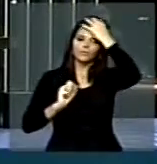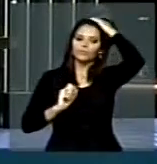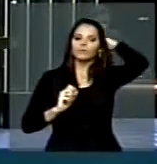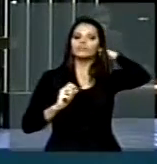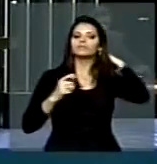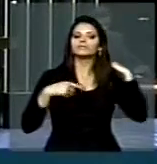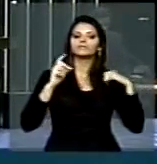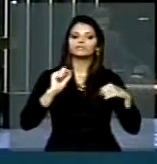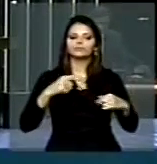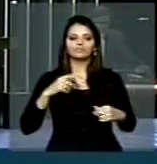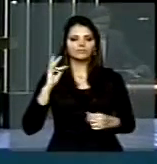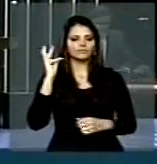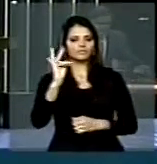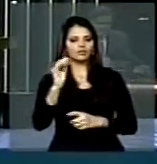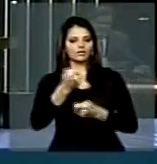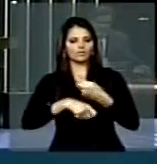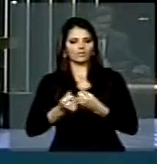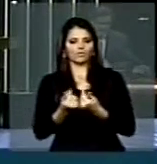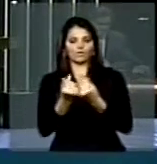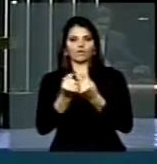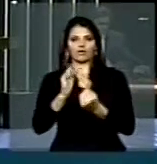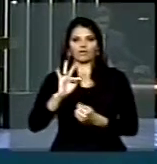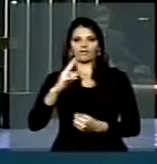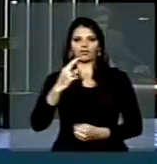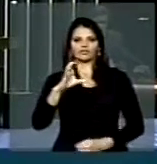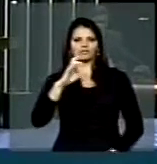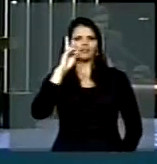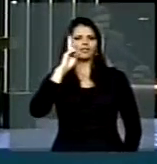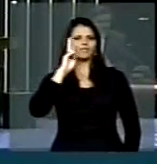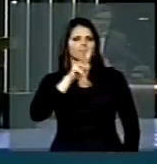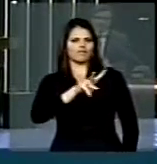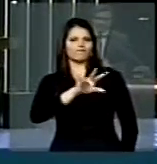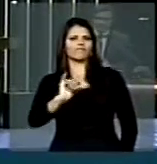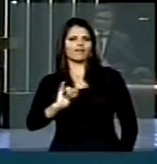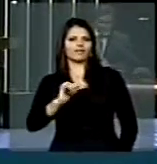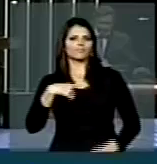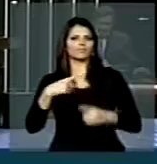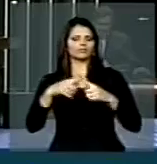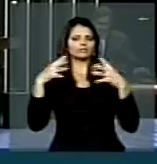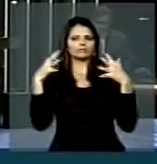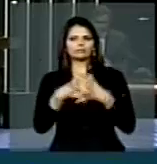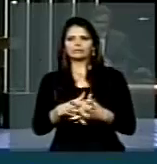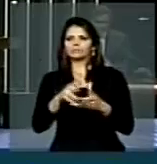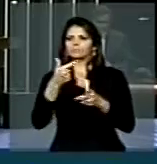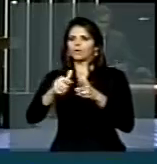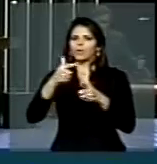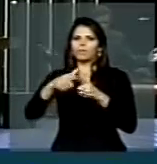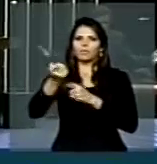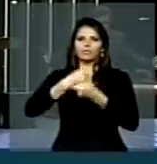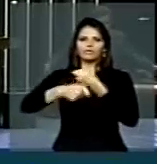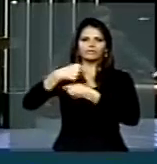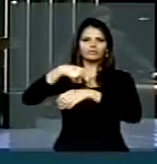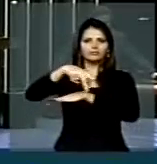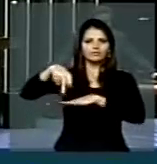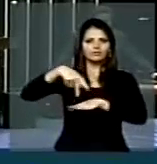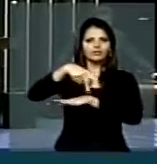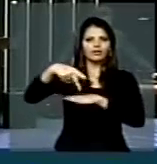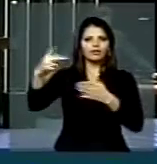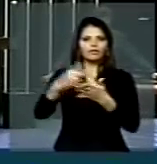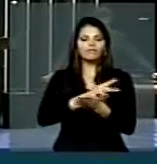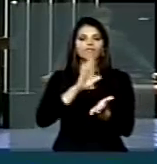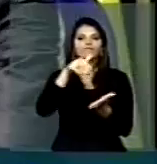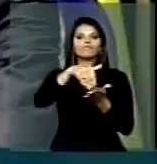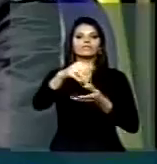adiante conduzir a economia, e Fernando Henrique se lembrará muito disso, em meio às graves crises internacionais havidas no final da